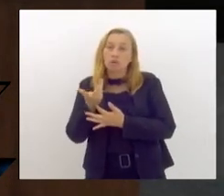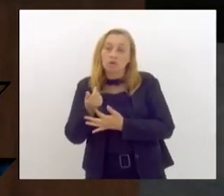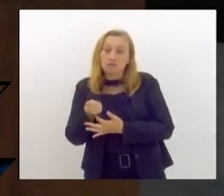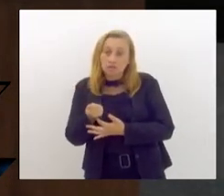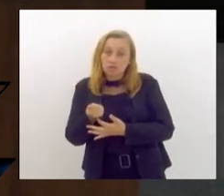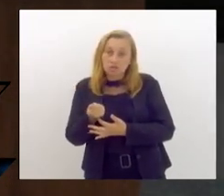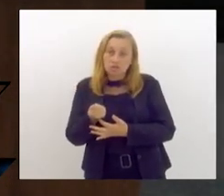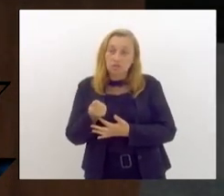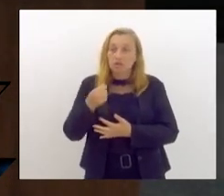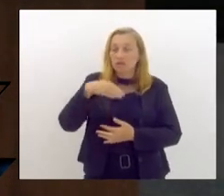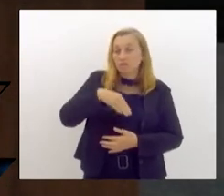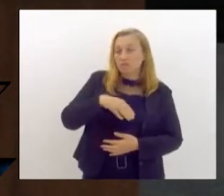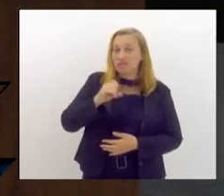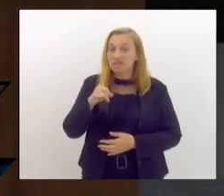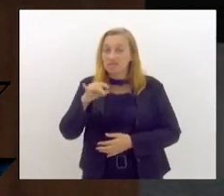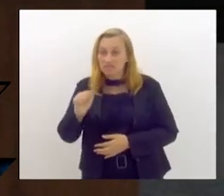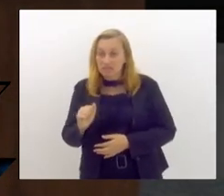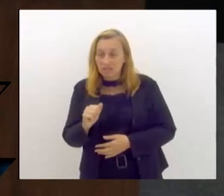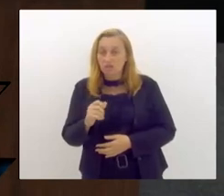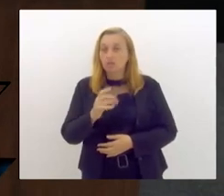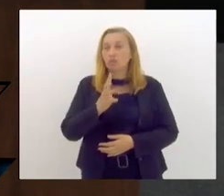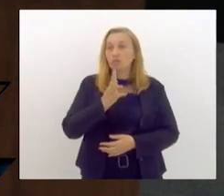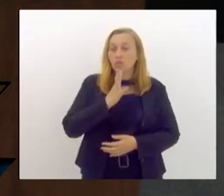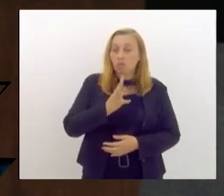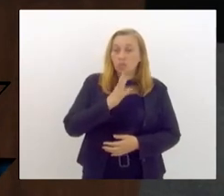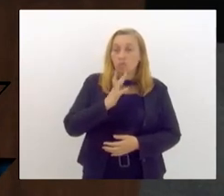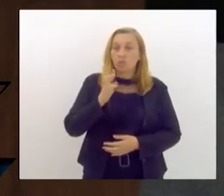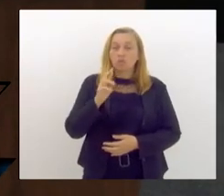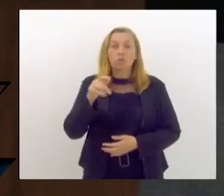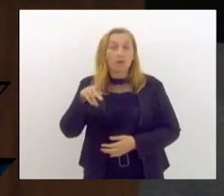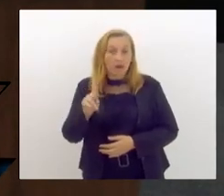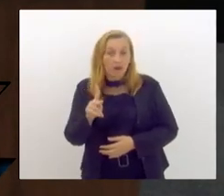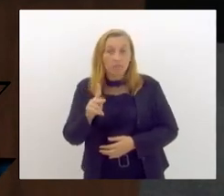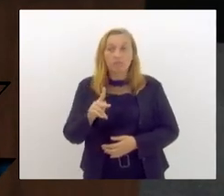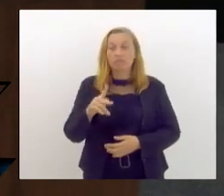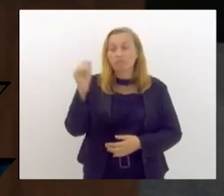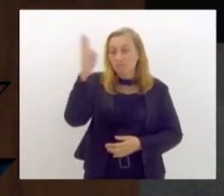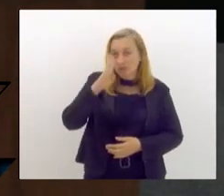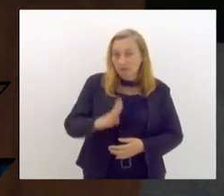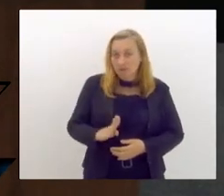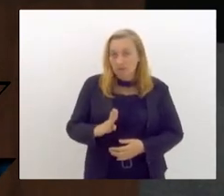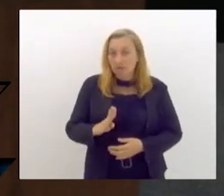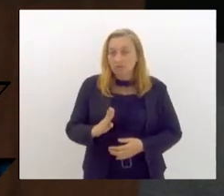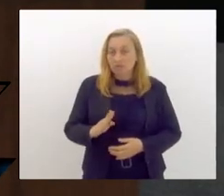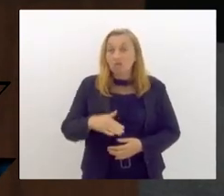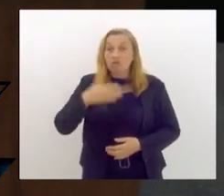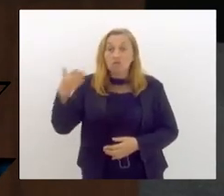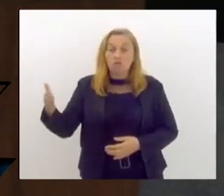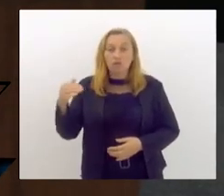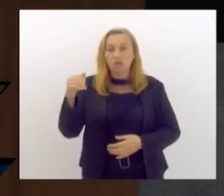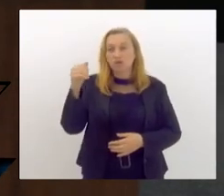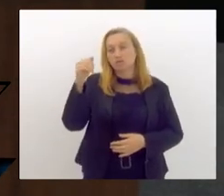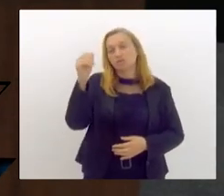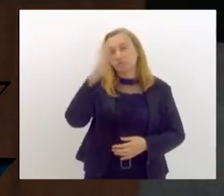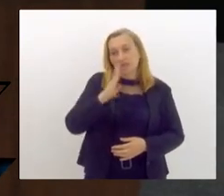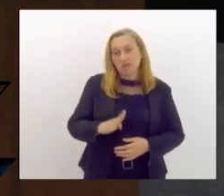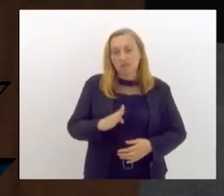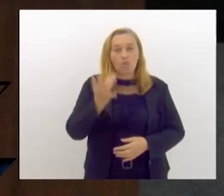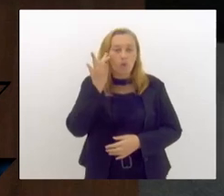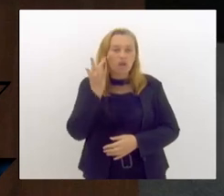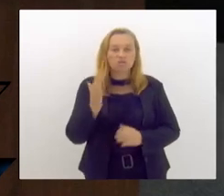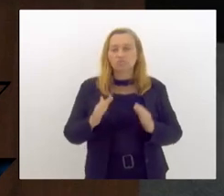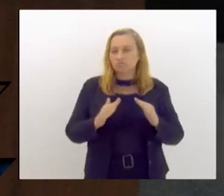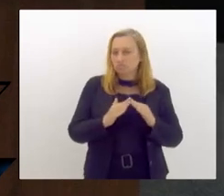Emicida, que é reconhecido no rapper brasileiro, inclusive internacionalmente. Acho que, para